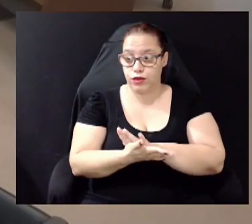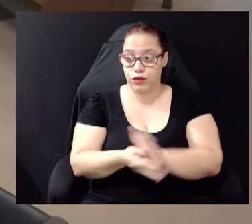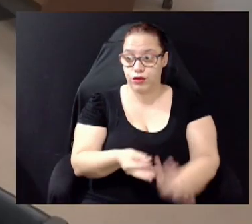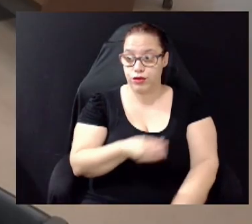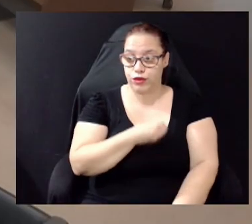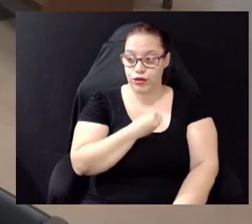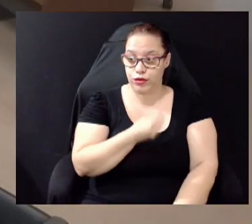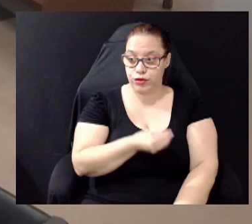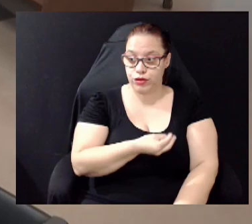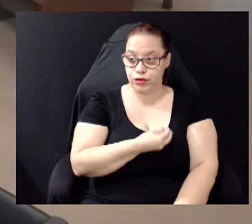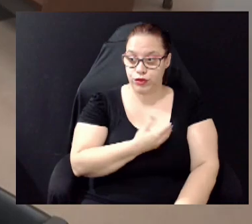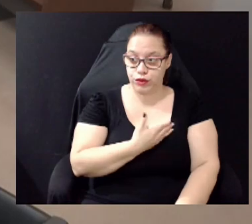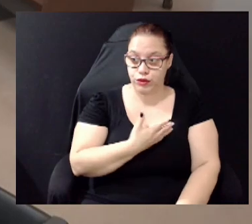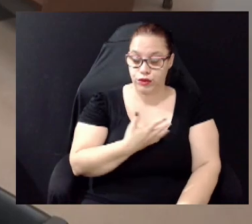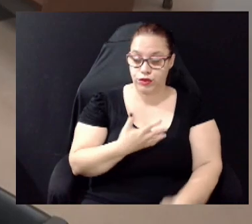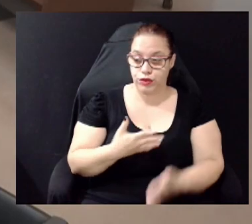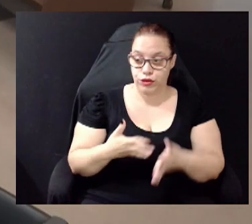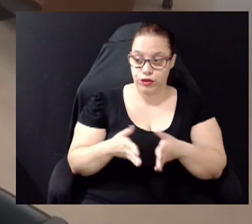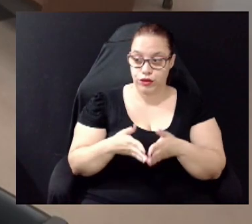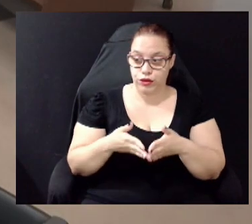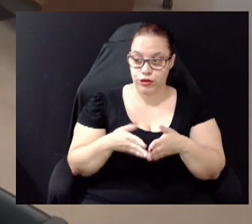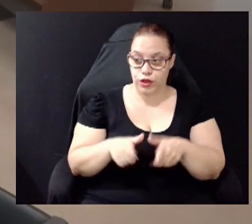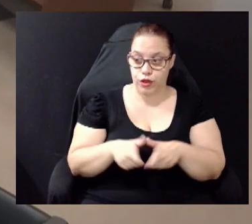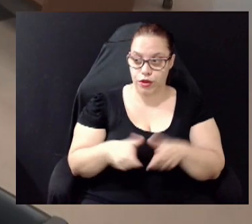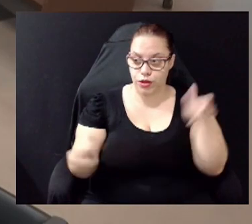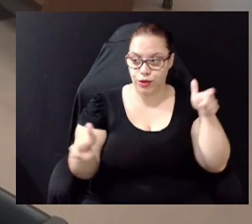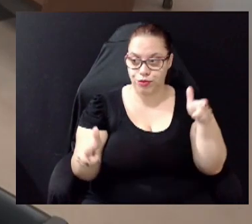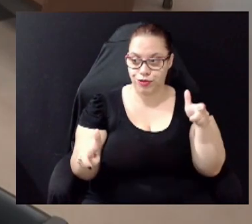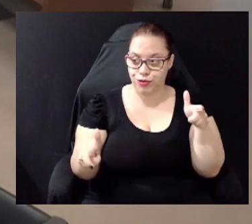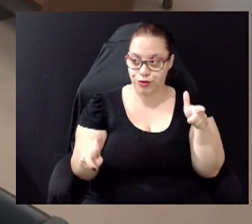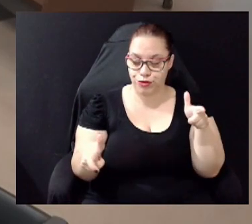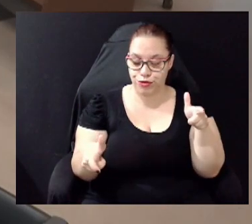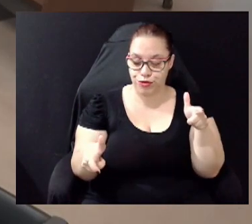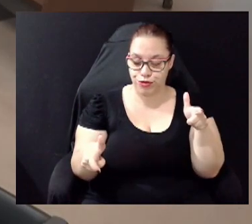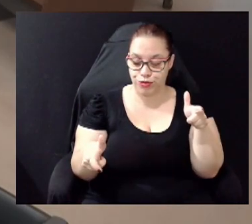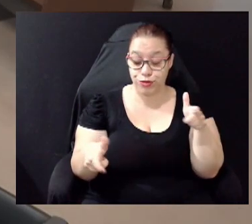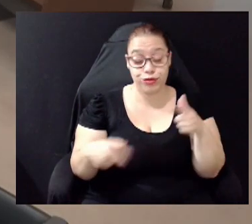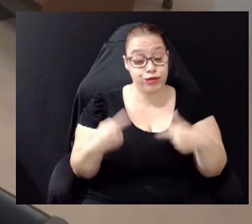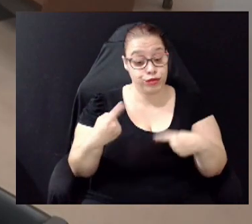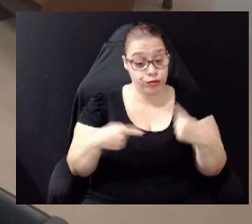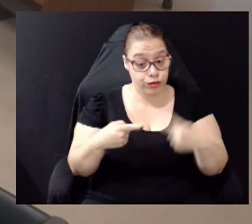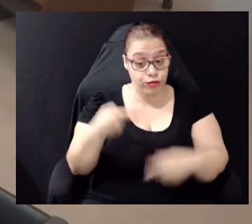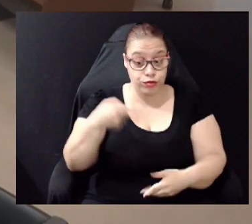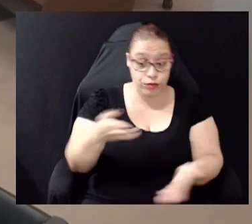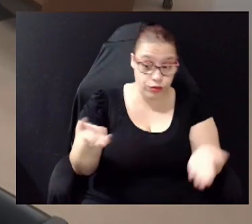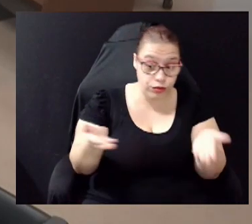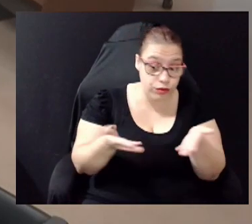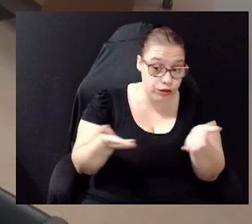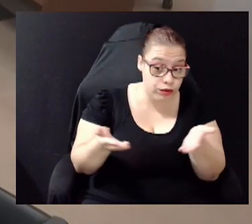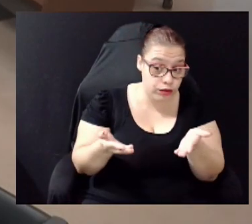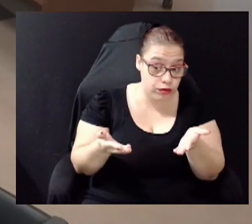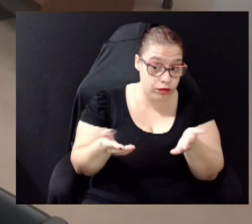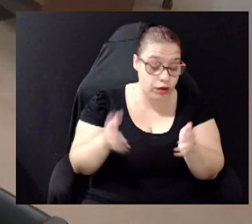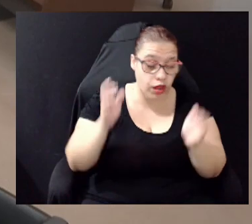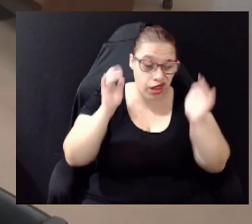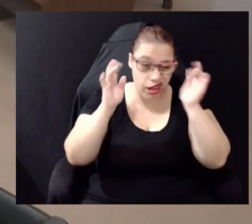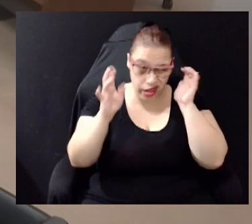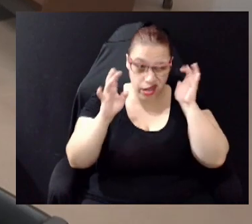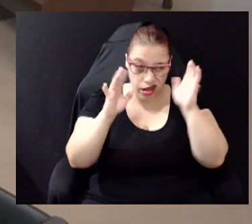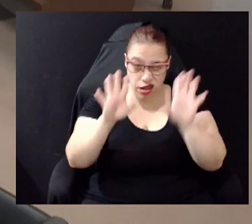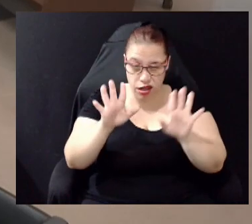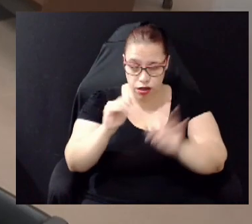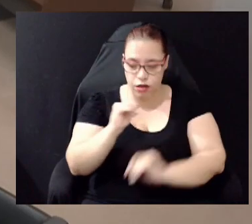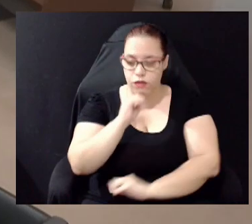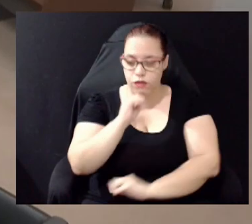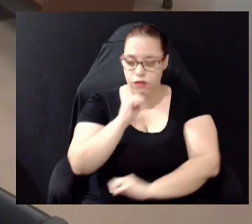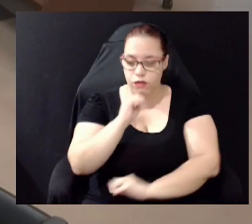a passos largos. E eu acho que tudo isso que a gente está debatendo aqui hoje parte um pouco dessa ideia. Até quando a gente vai